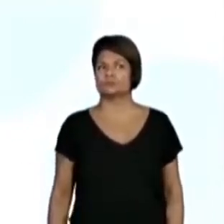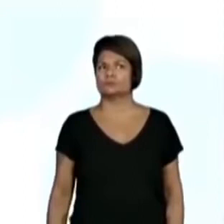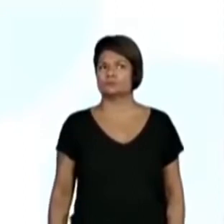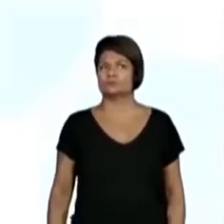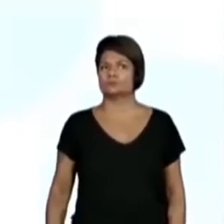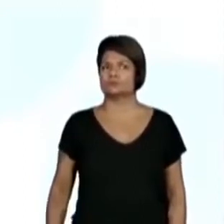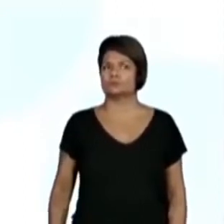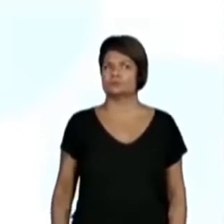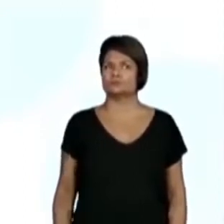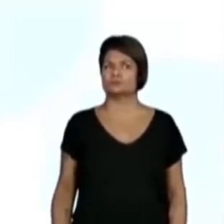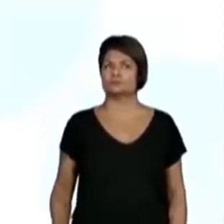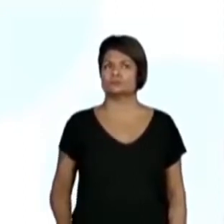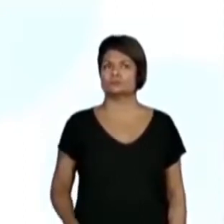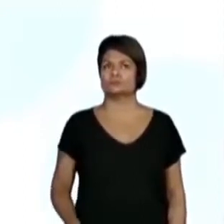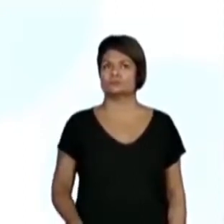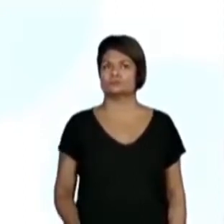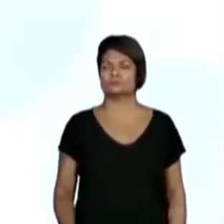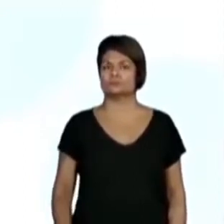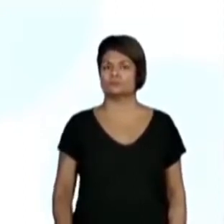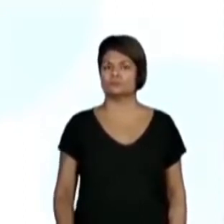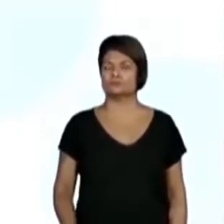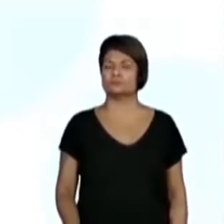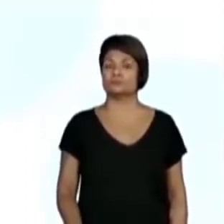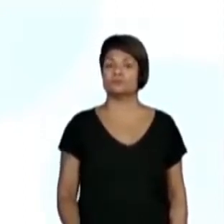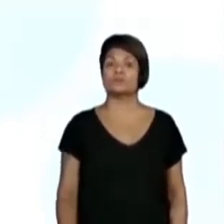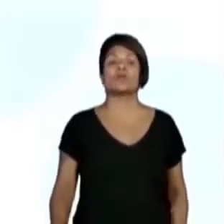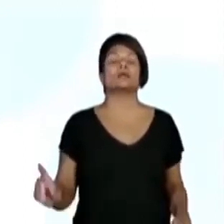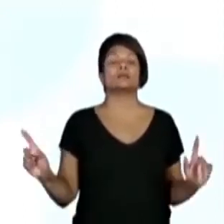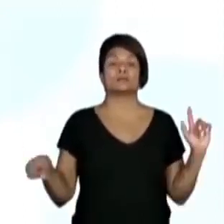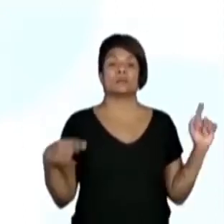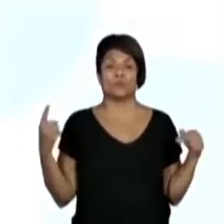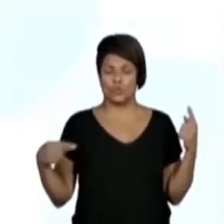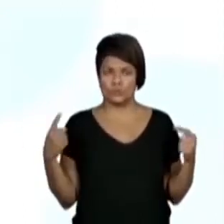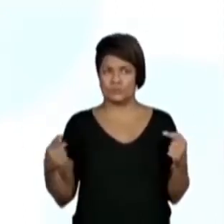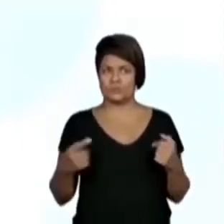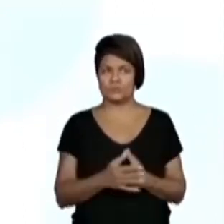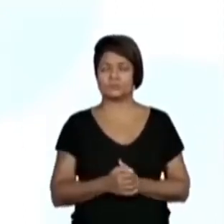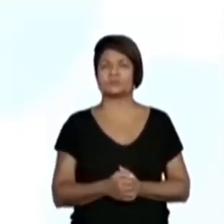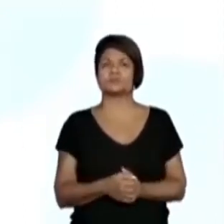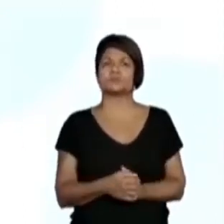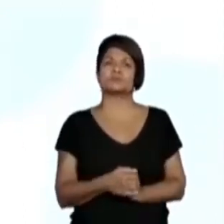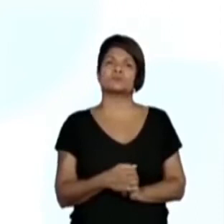Então, já tirei o que não é ingrediente. Depois vem